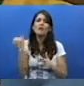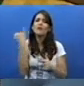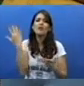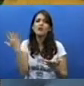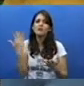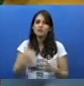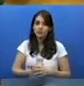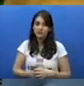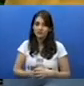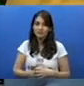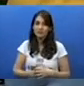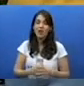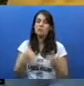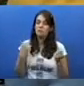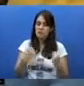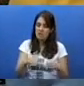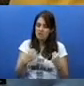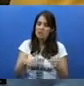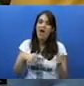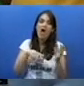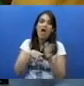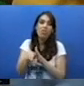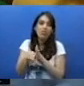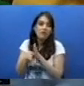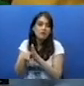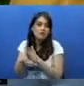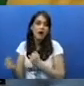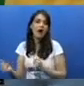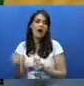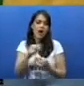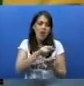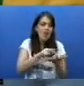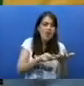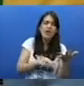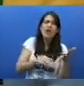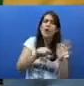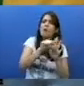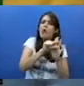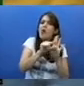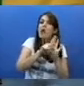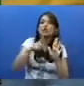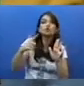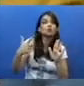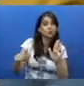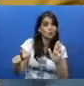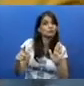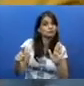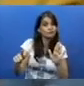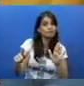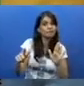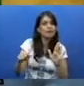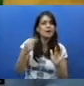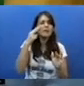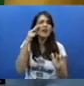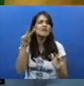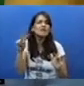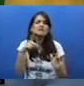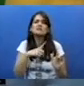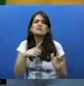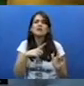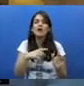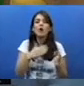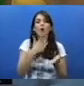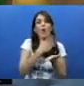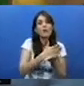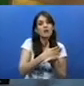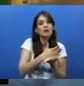produção, analisar, ler com calma cada parágrafo, verificar se o texto tem começo, meio